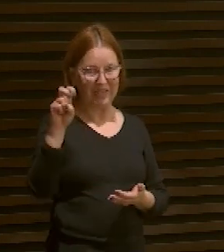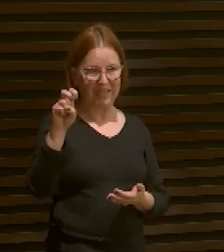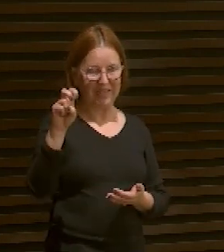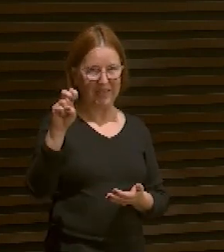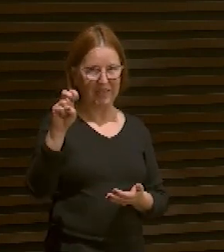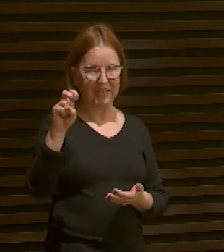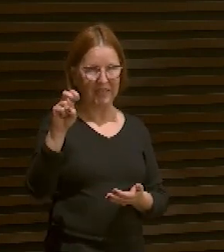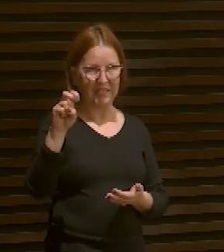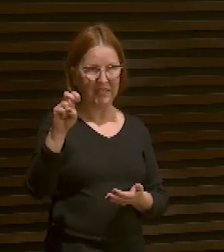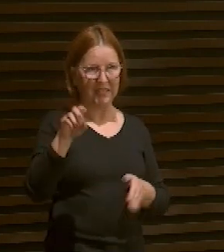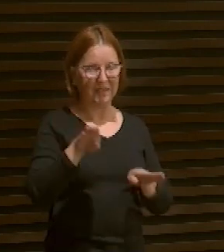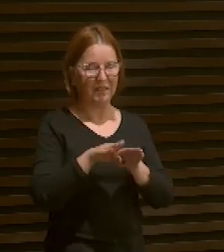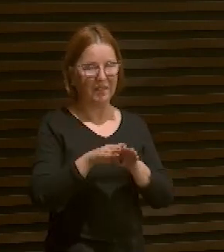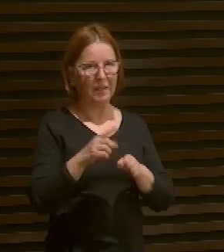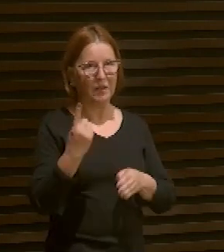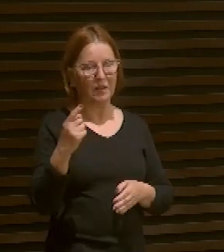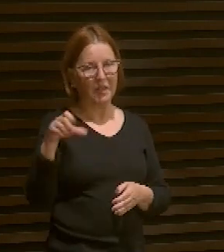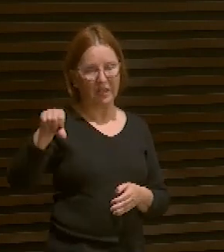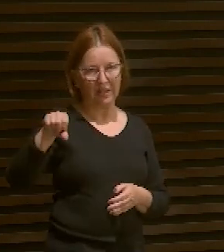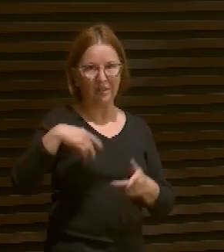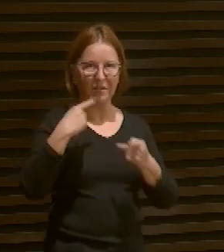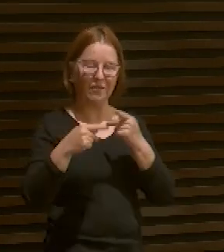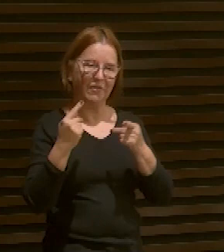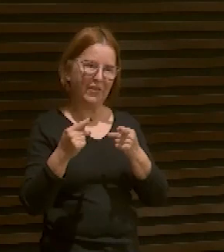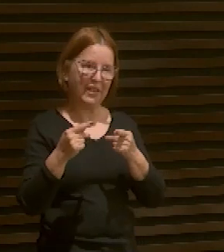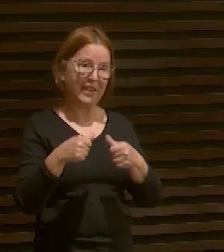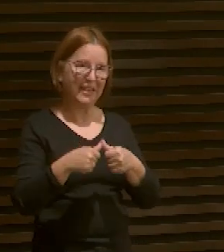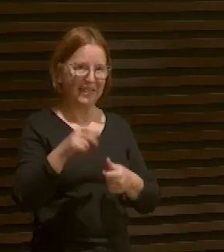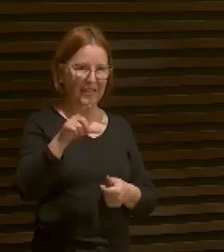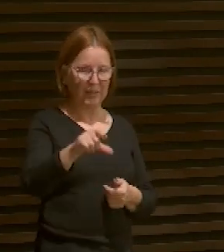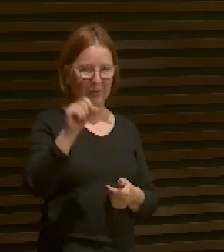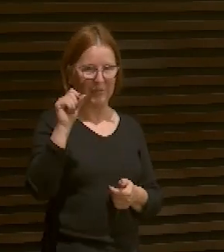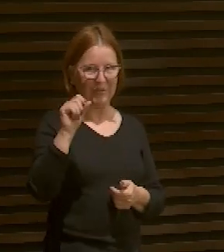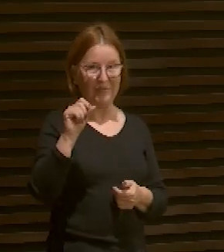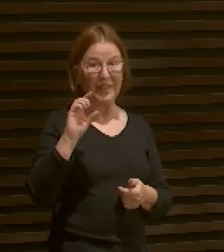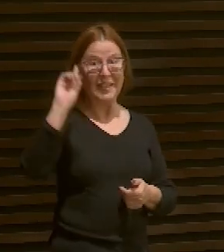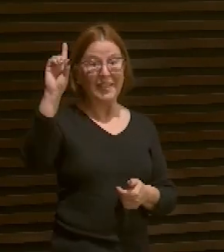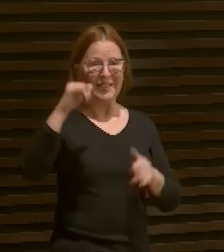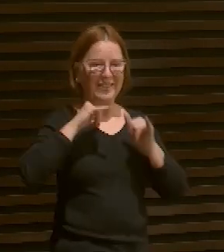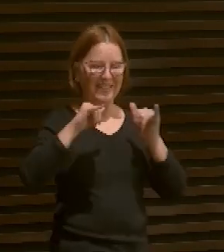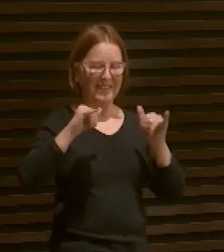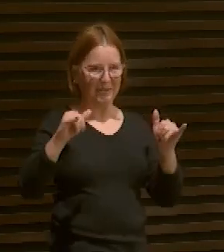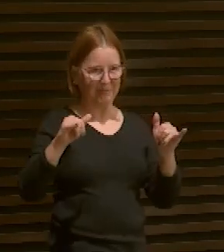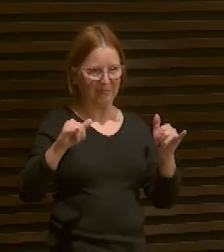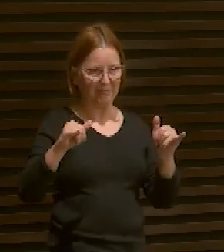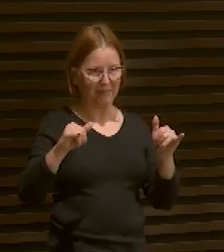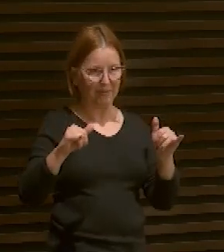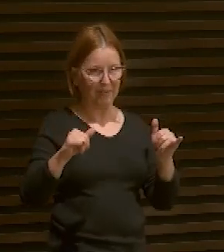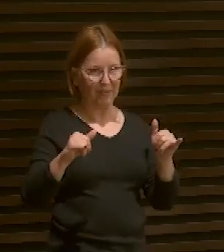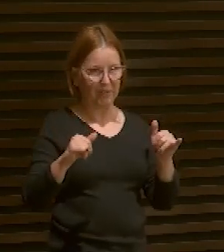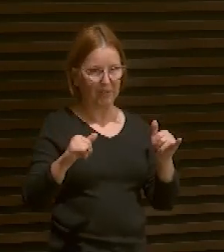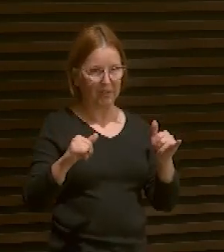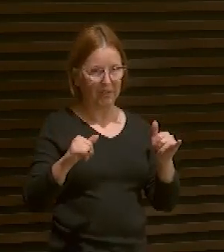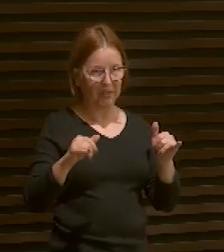e o 19, que fala sobre essa escolha. E Deus nos diz assim, olha, eis que coloco